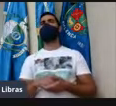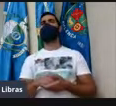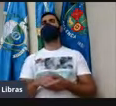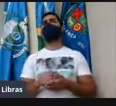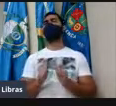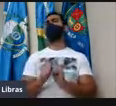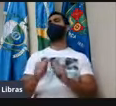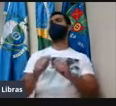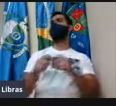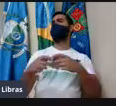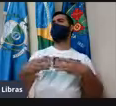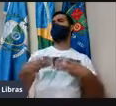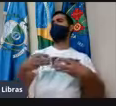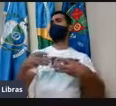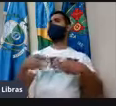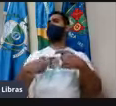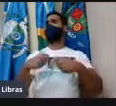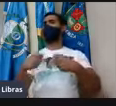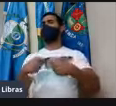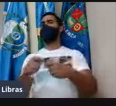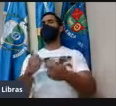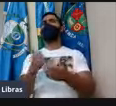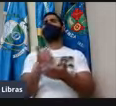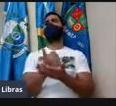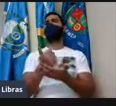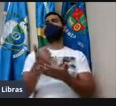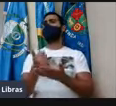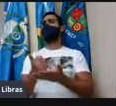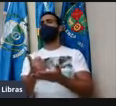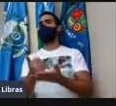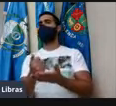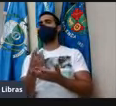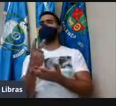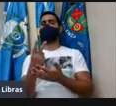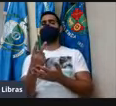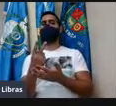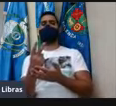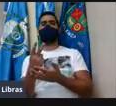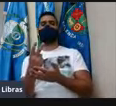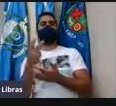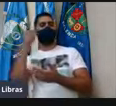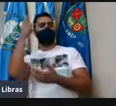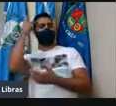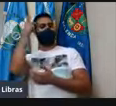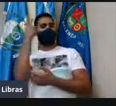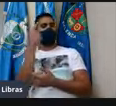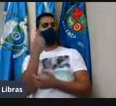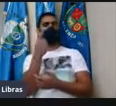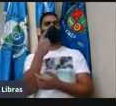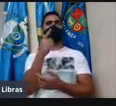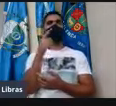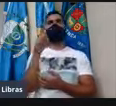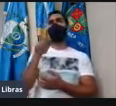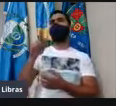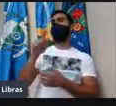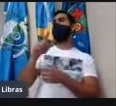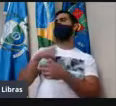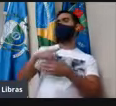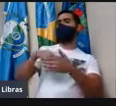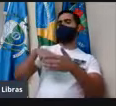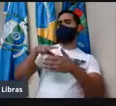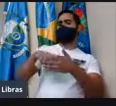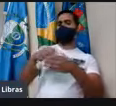Economia contratou 3 certificadoras, 2 em São Paulo e 1 em Goiás, que vai avaliar